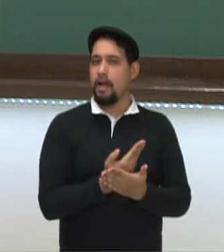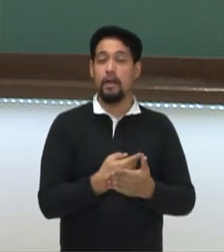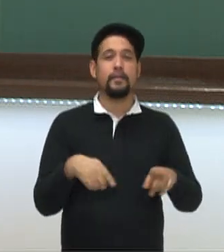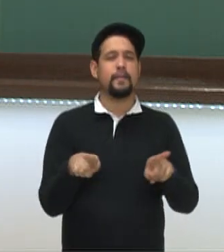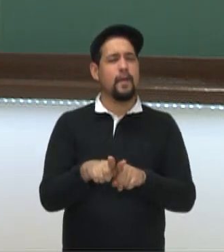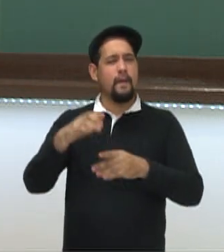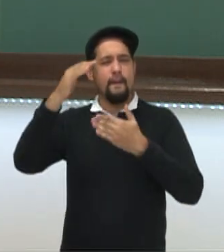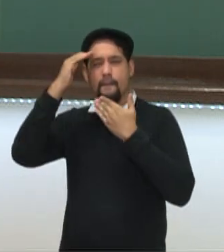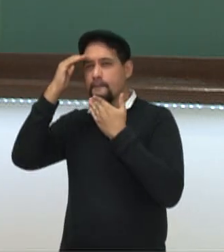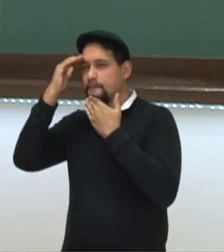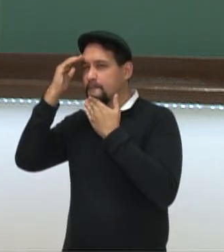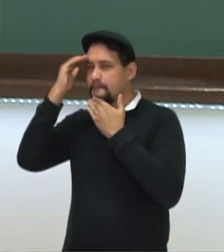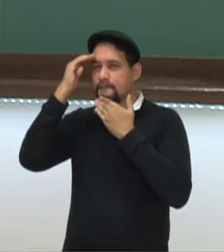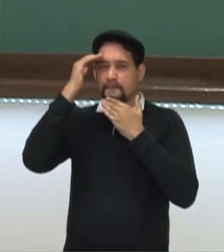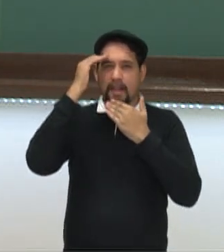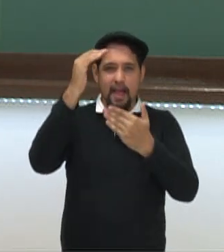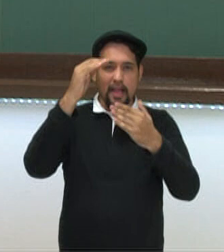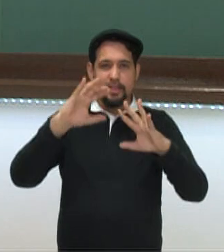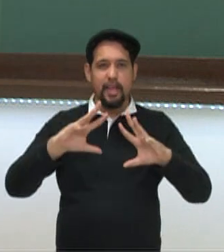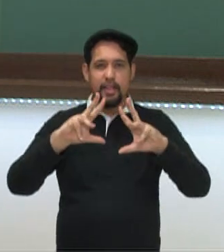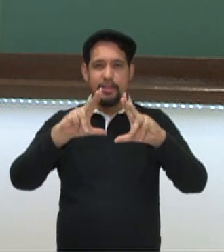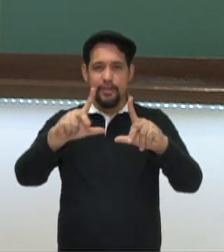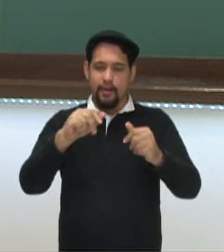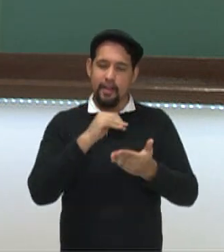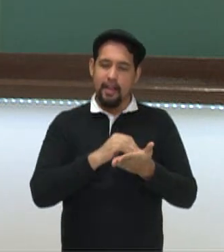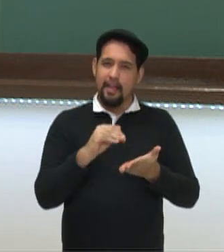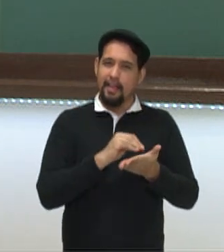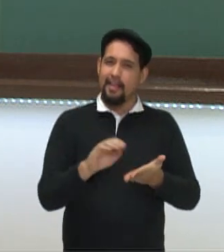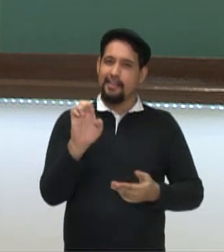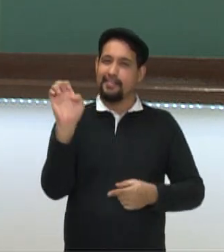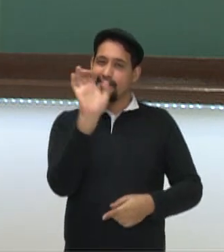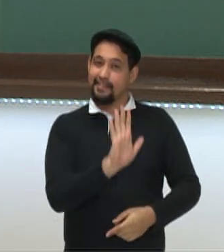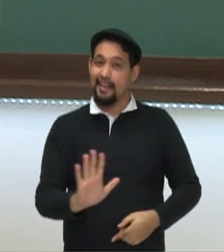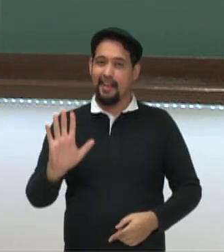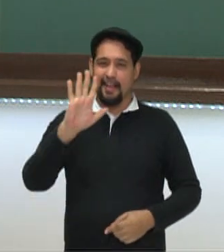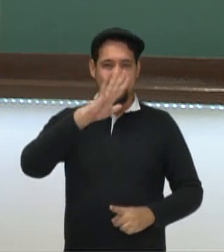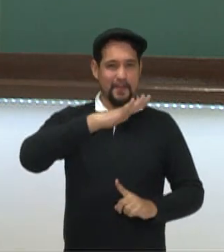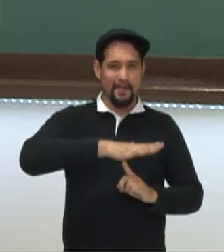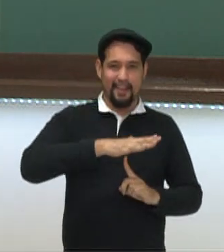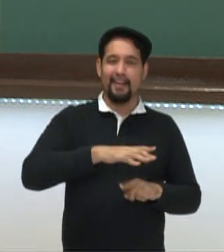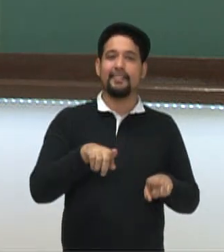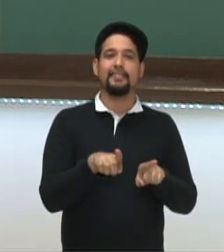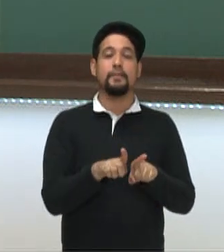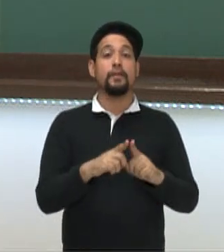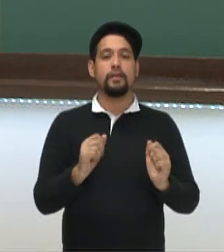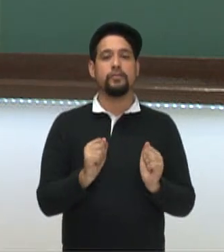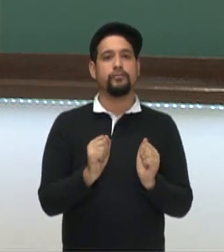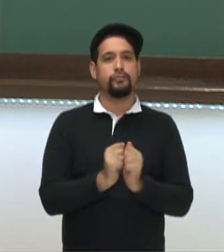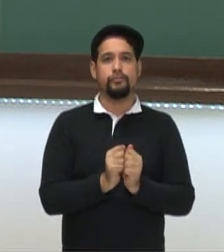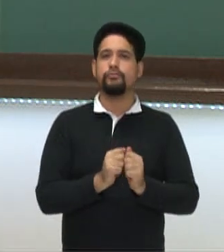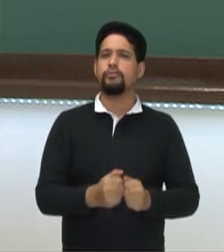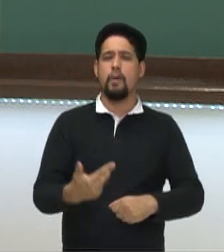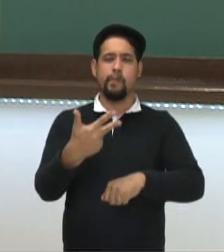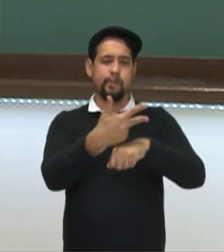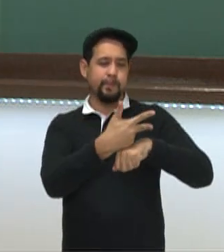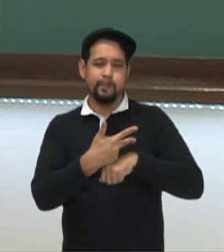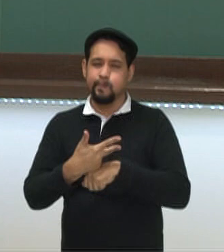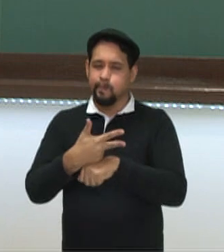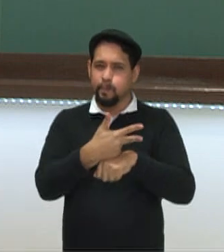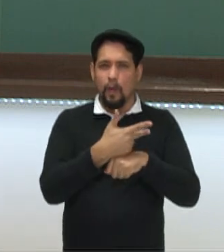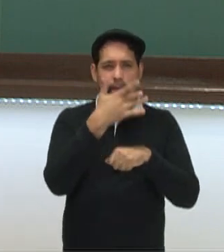nosso agradecimento a toda a Secretaria de Estado de Educação do Paraná, aqui nos seus estudos, os